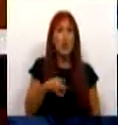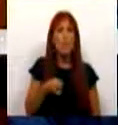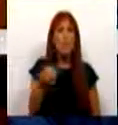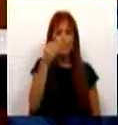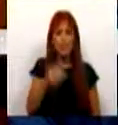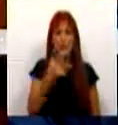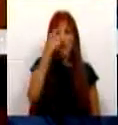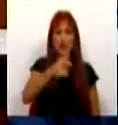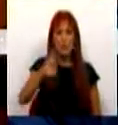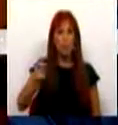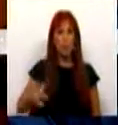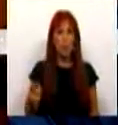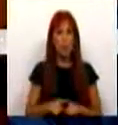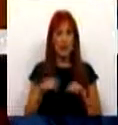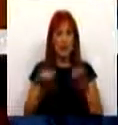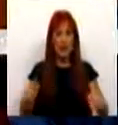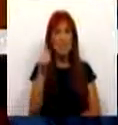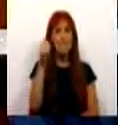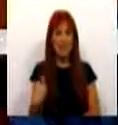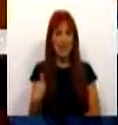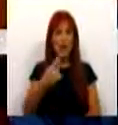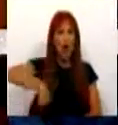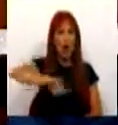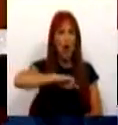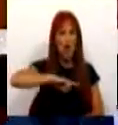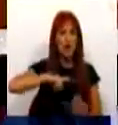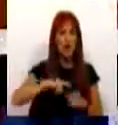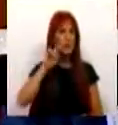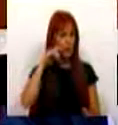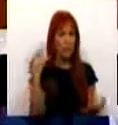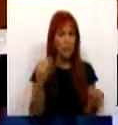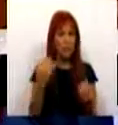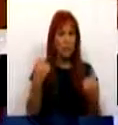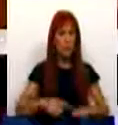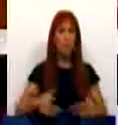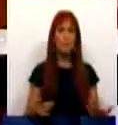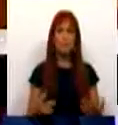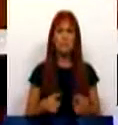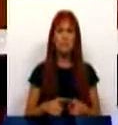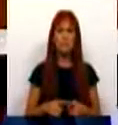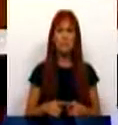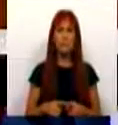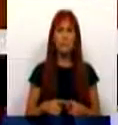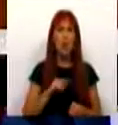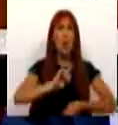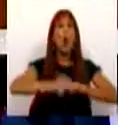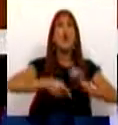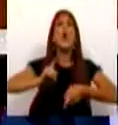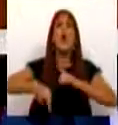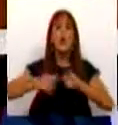dos trabalhadores da categoria B, nós garantimos que são aqueles que